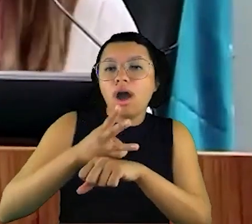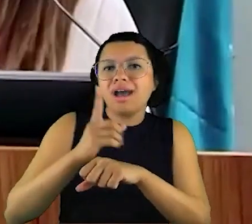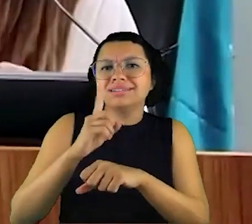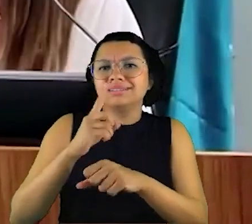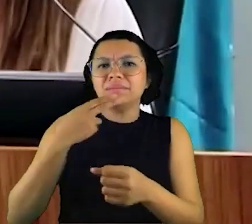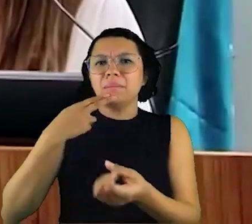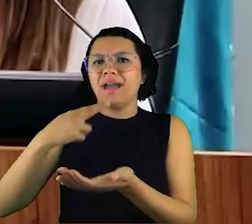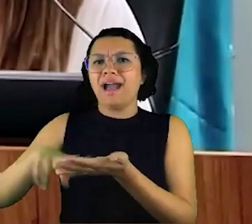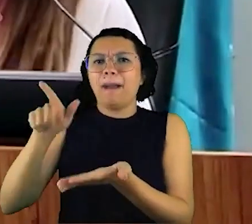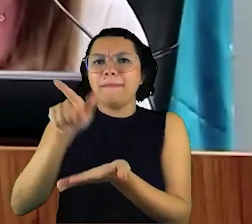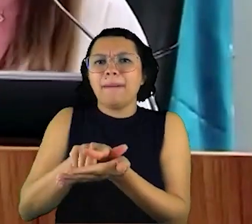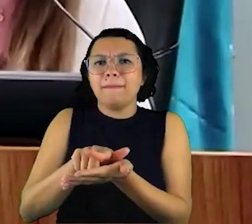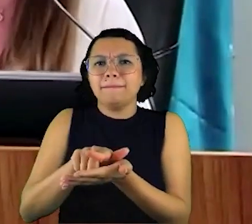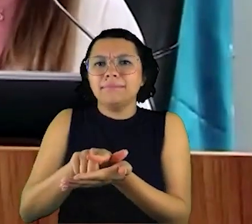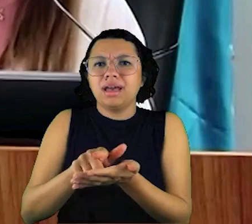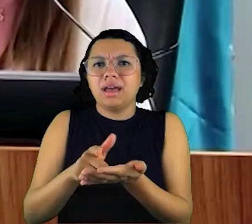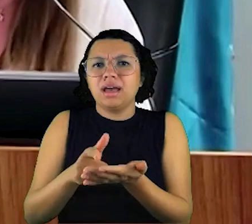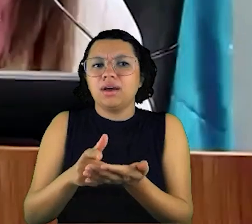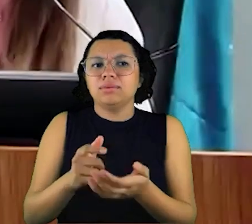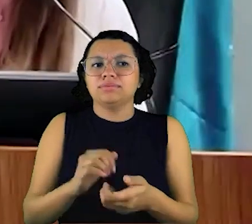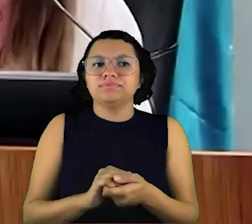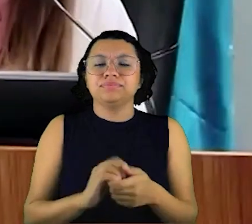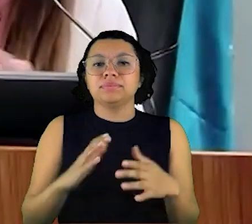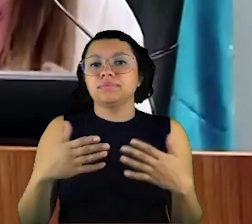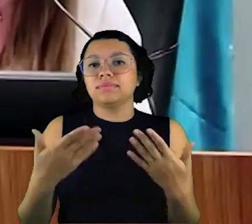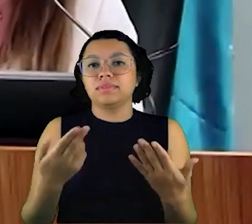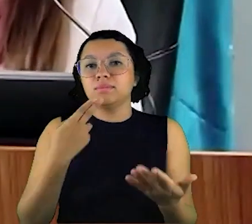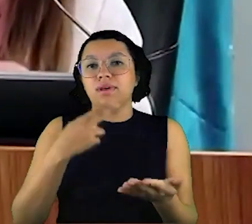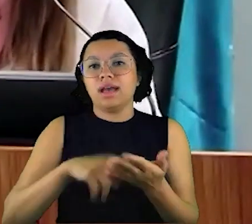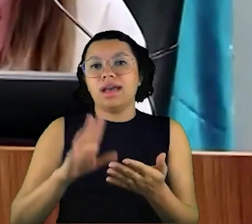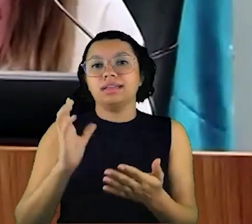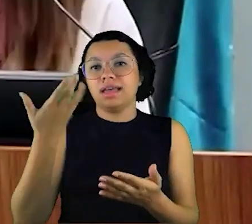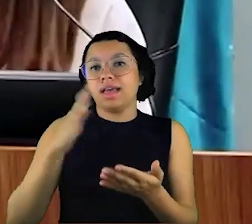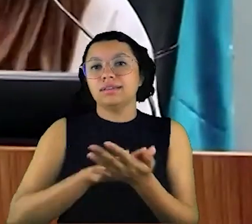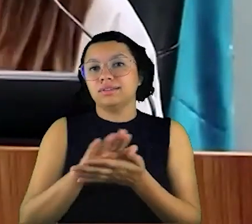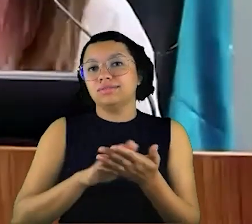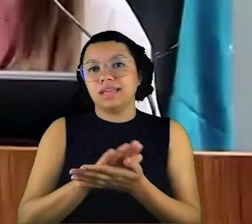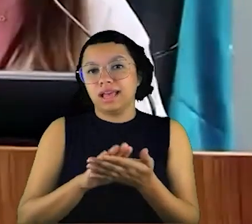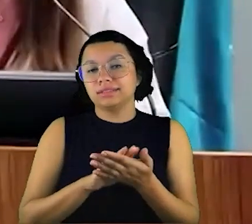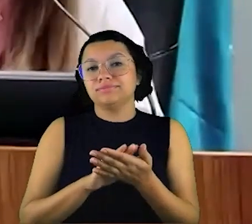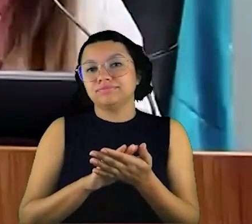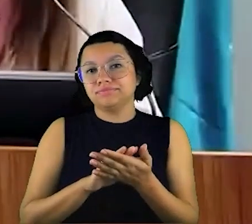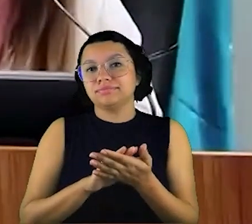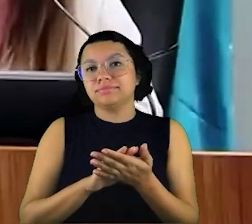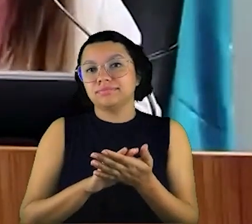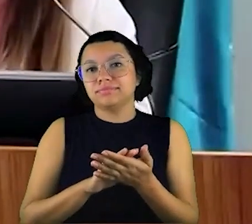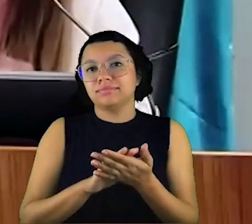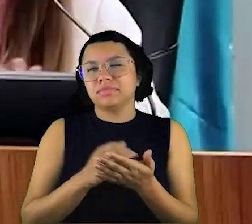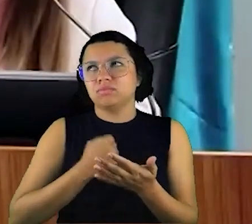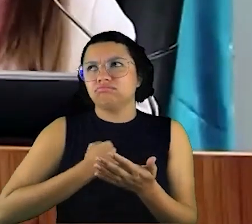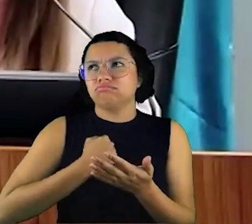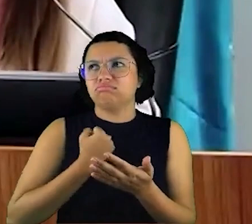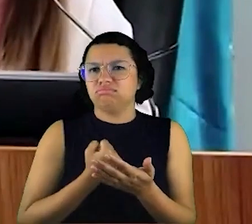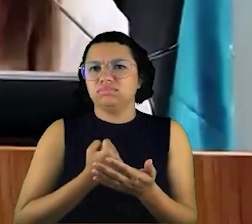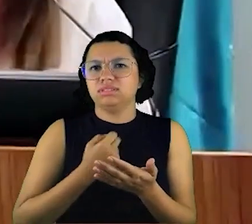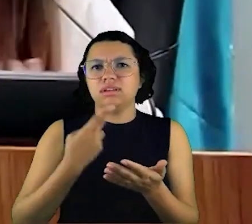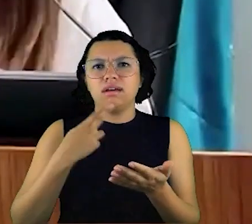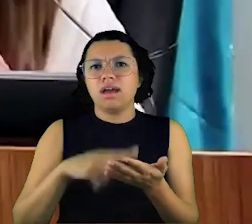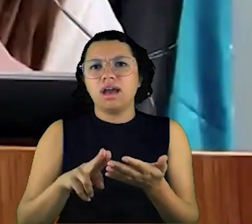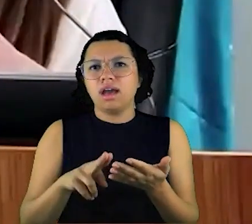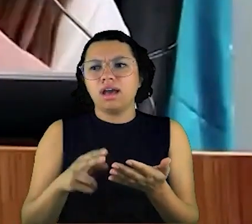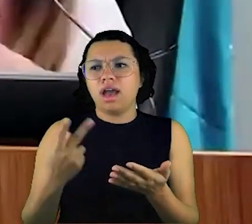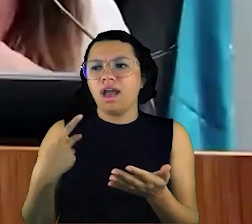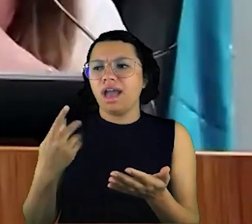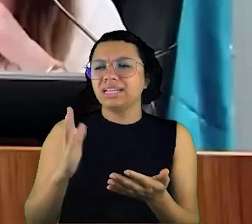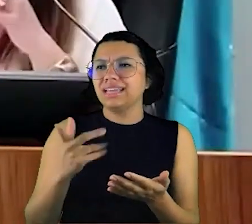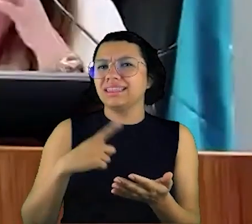não uma carta. sim, Então, assim, carta não resolve nada, né? Isso aí é. sim, sim. Odeio carta. Eu acho que a